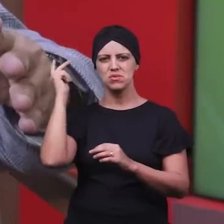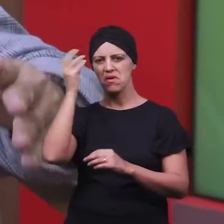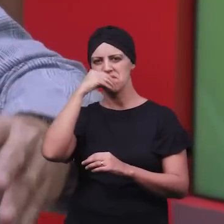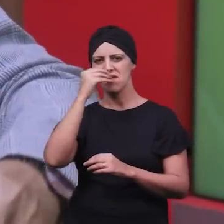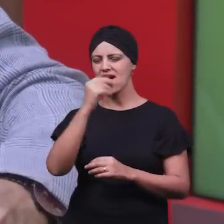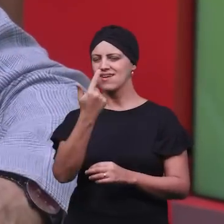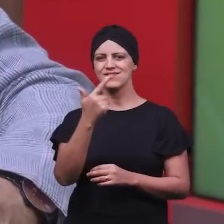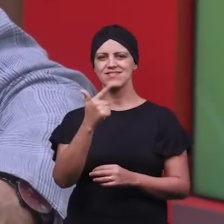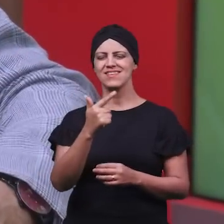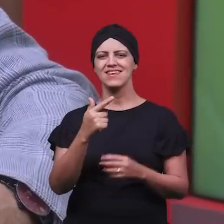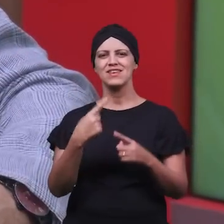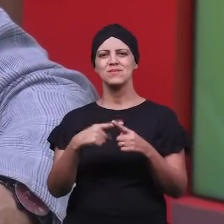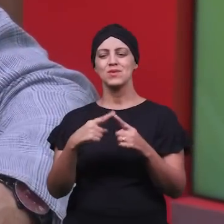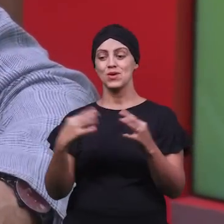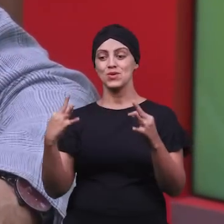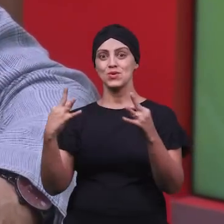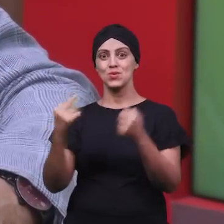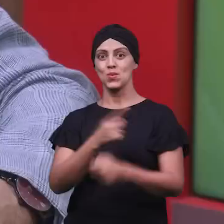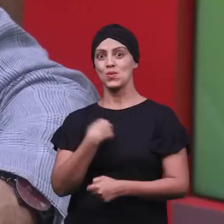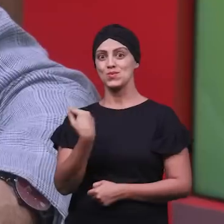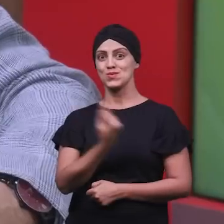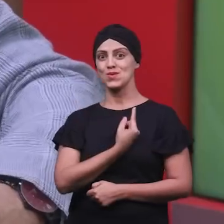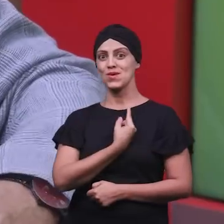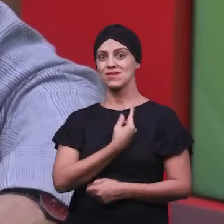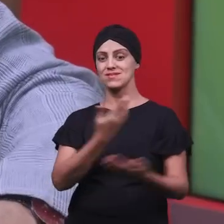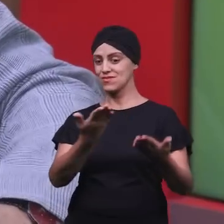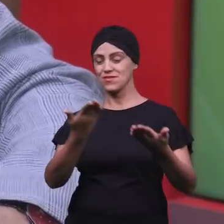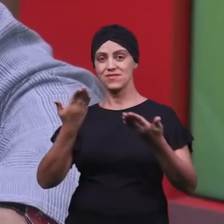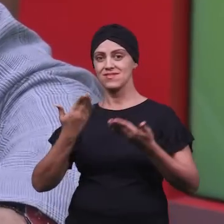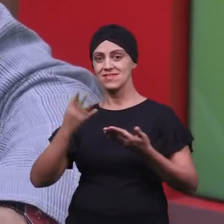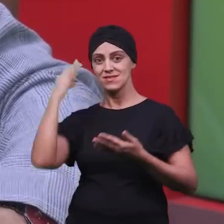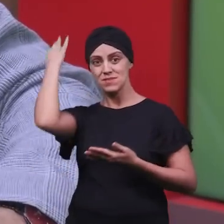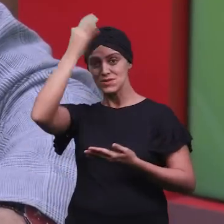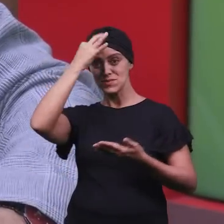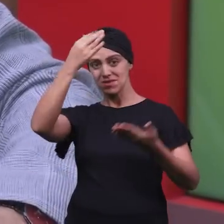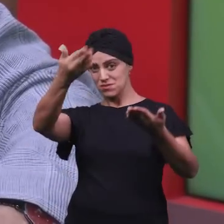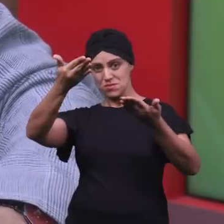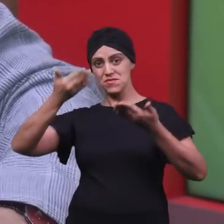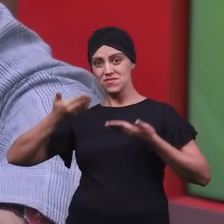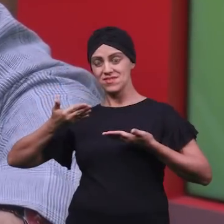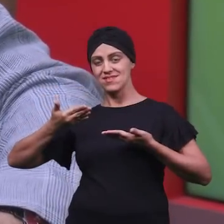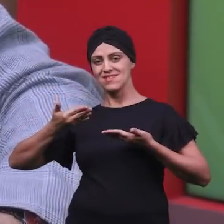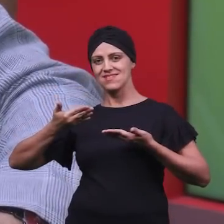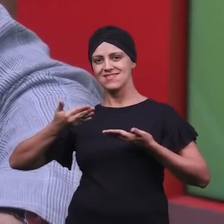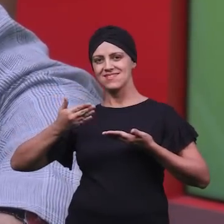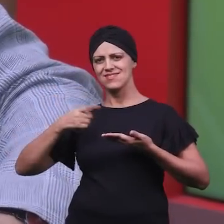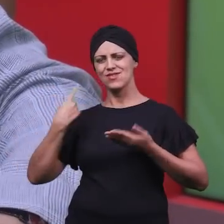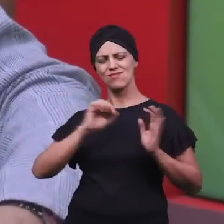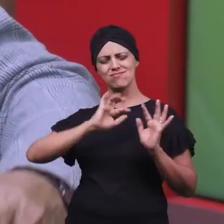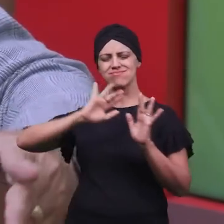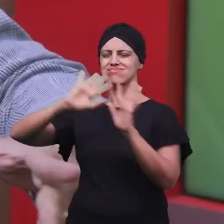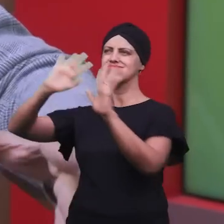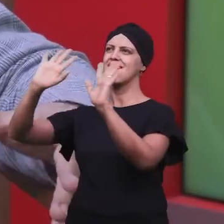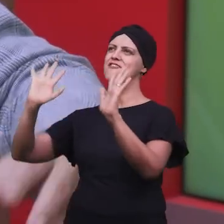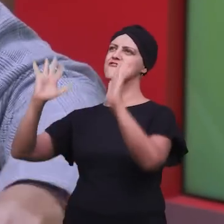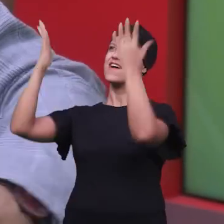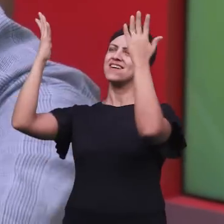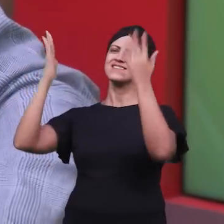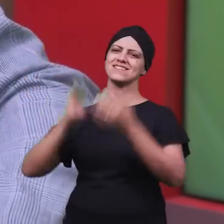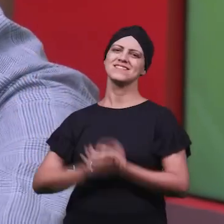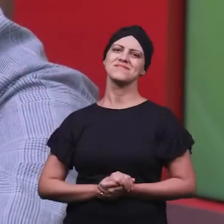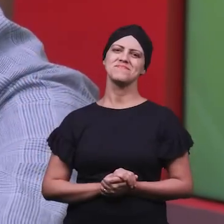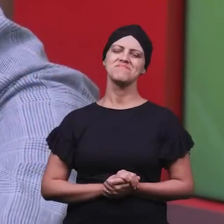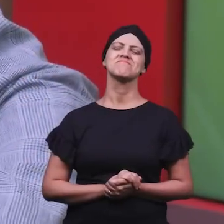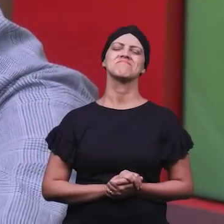nenhum só enfermo. E todos nós estamos convidados pelo Espírito Santo para fazer